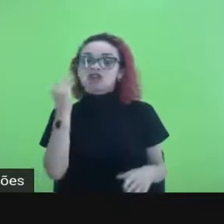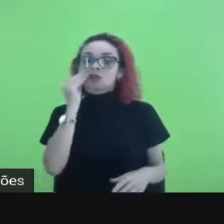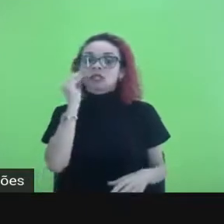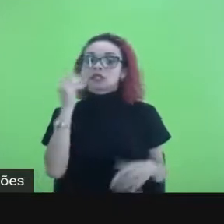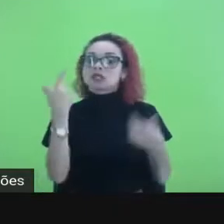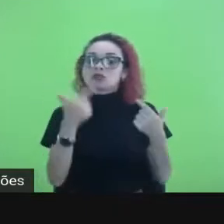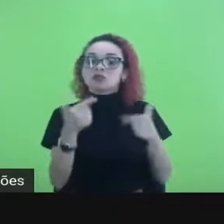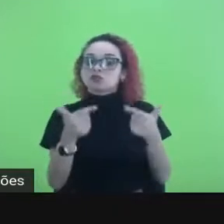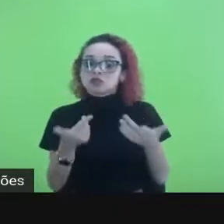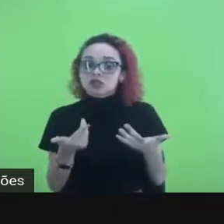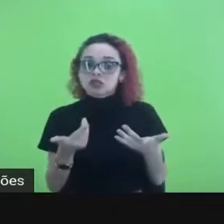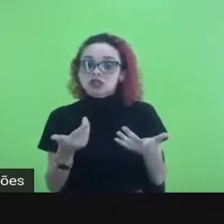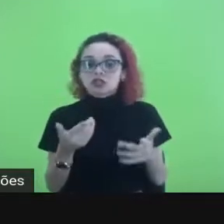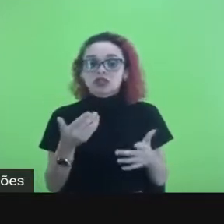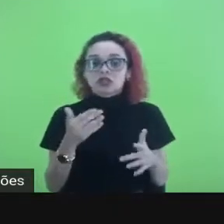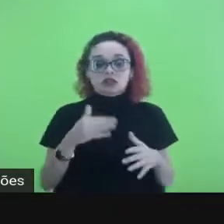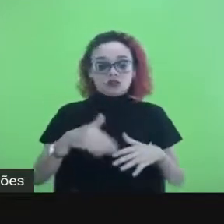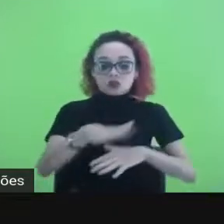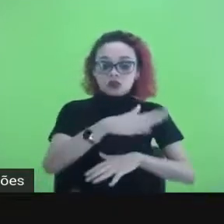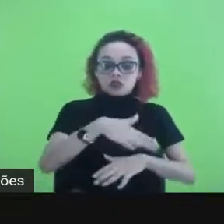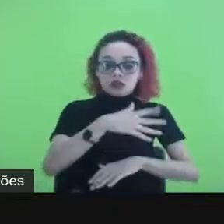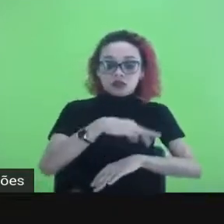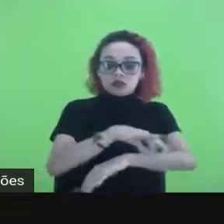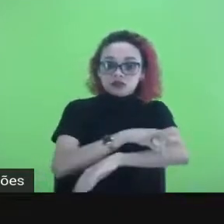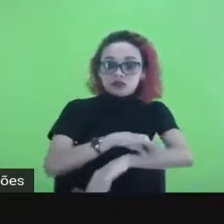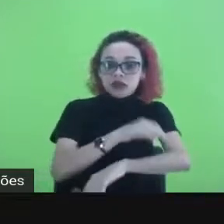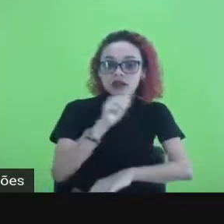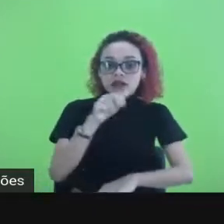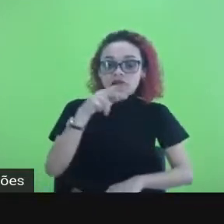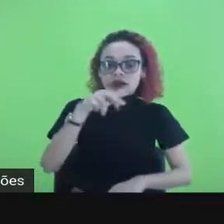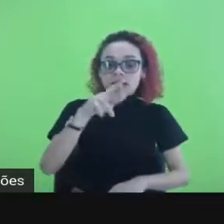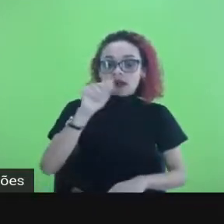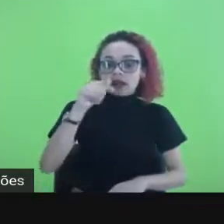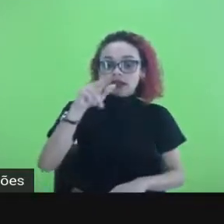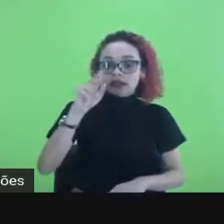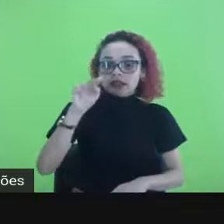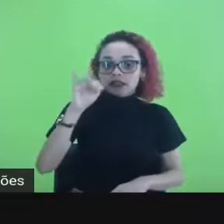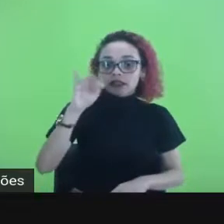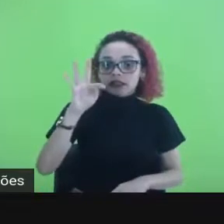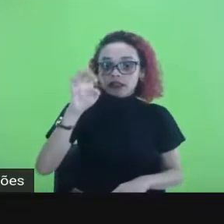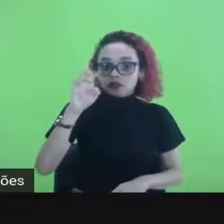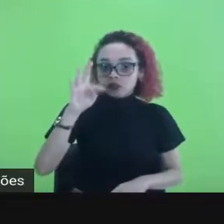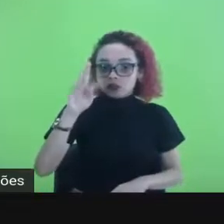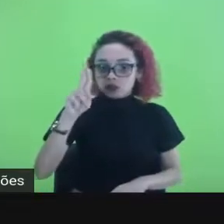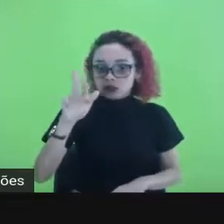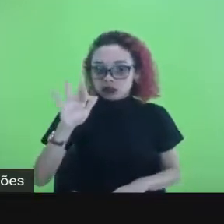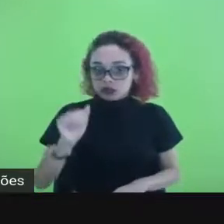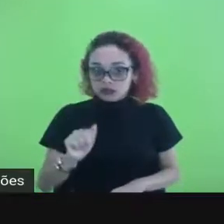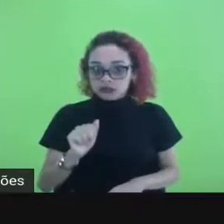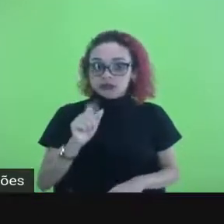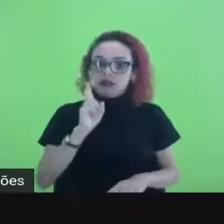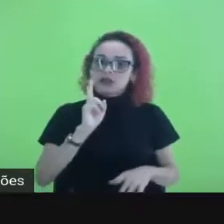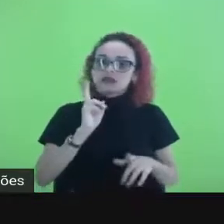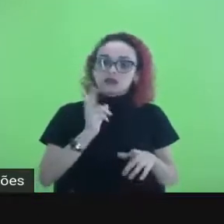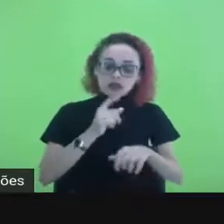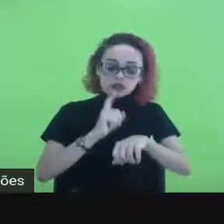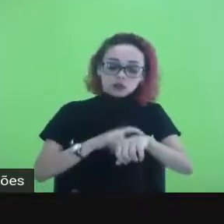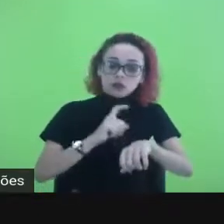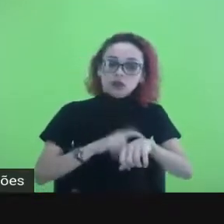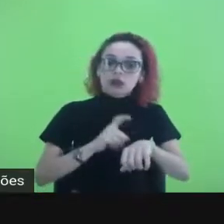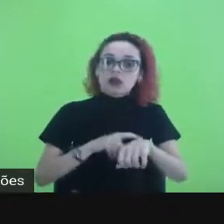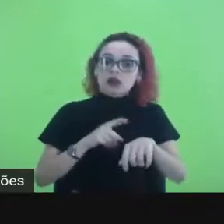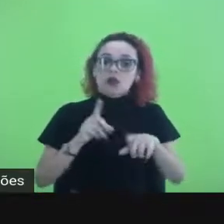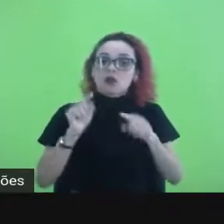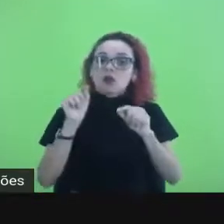principalmente dentro dos espaços de arquitetura, né. E aí foi tudo acontecendo muito ao mesmo tempo, também no sentido de ter contato com essa rede